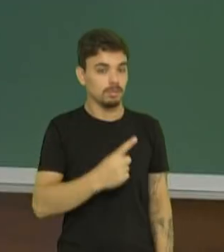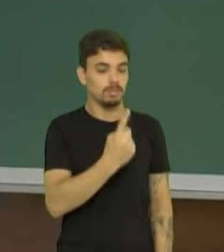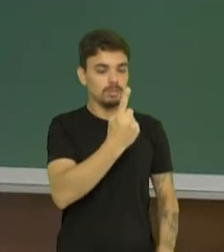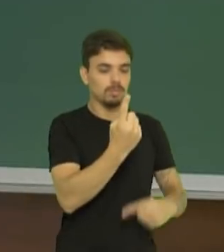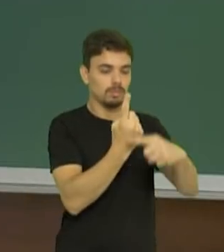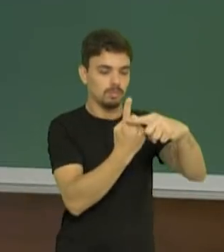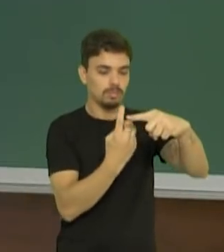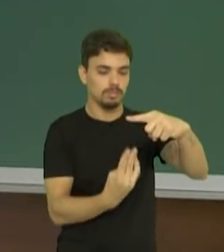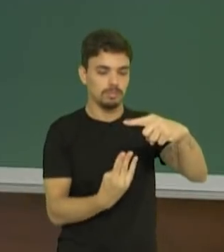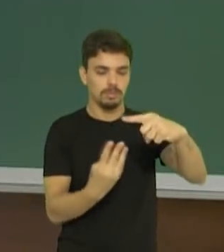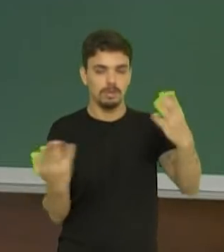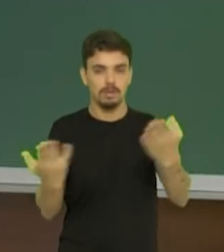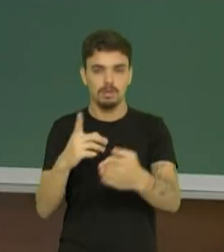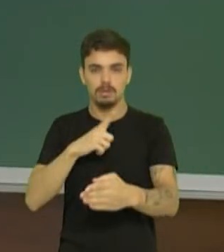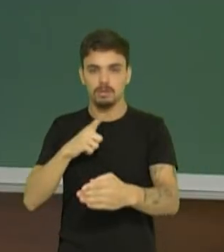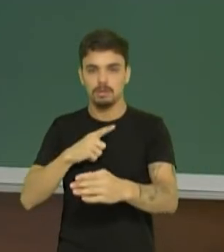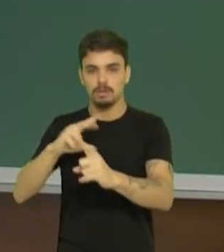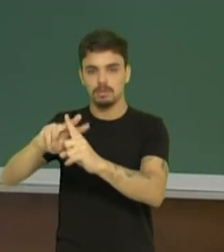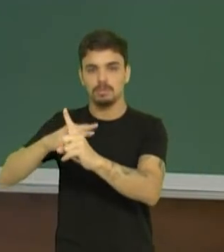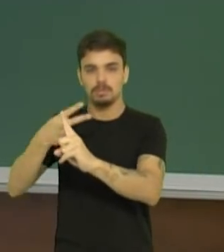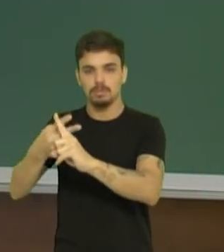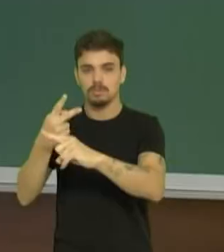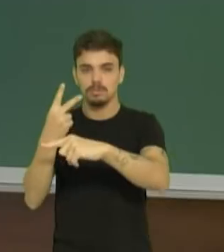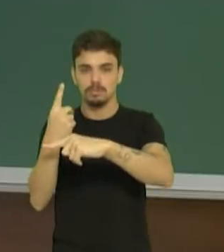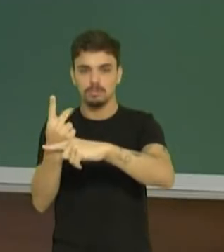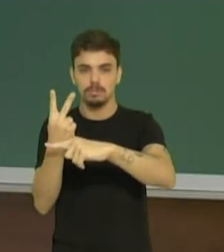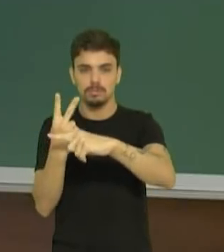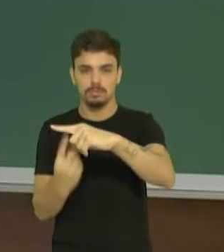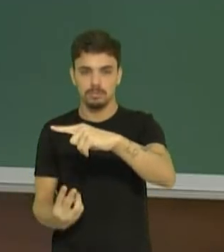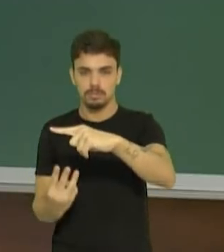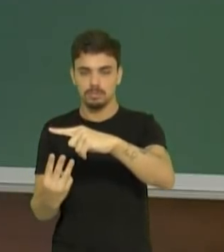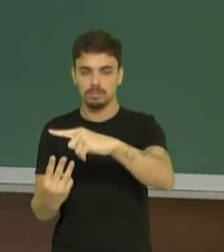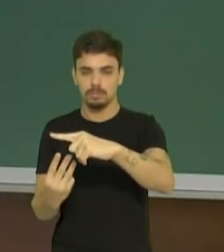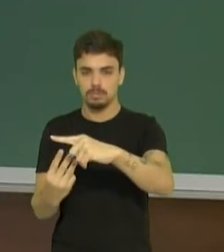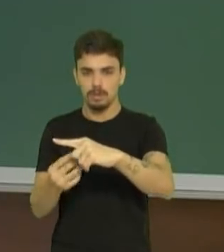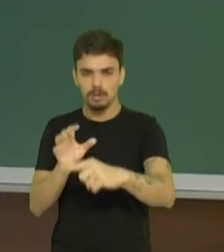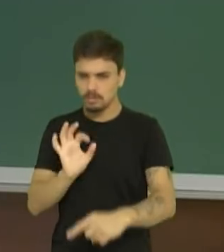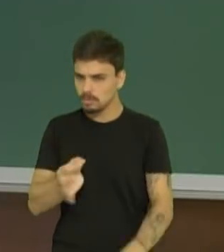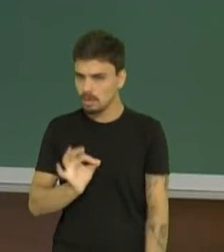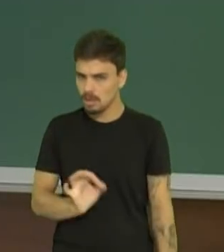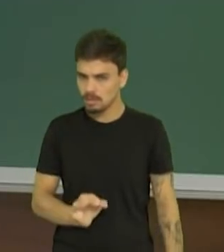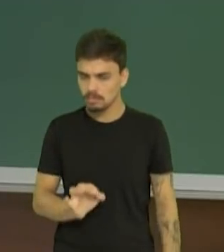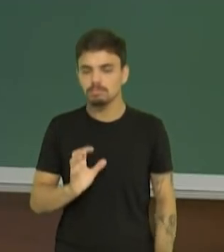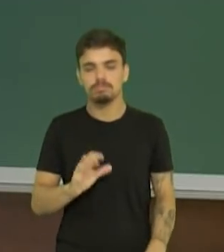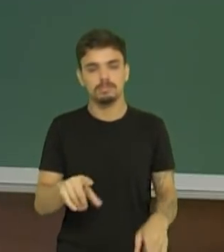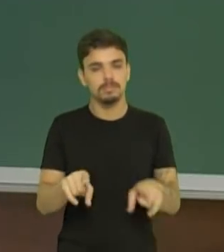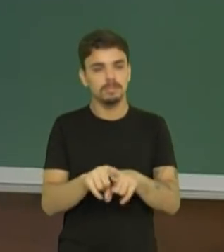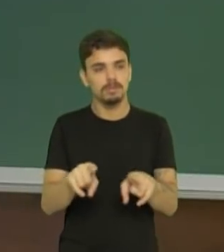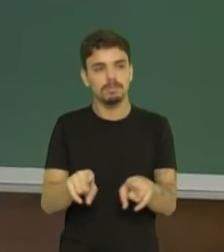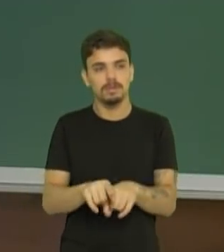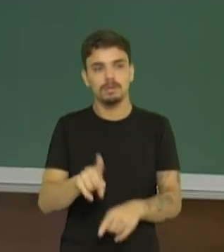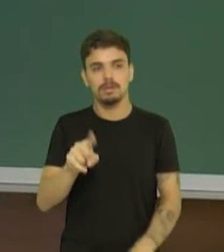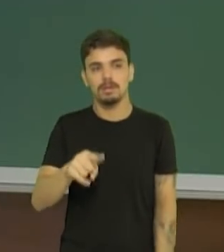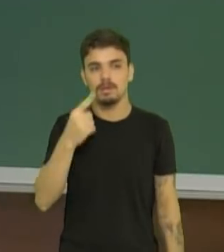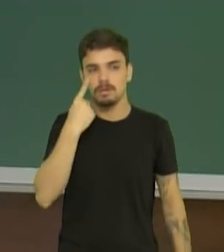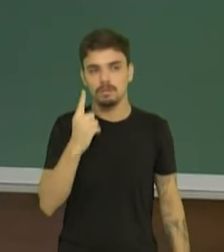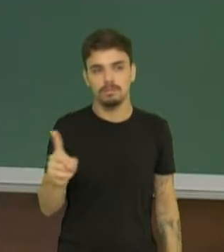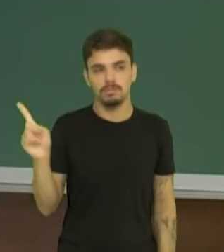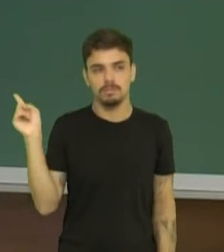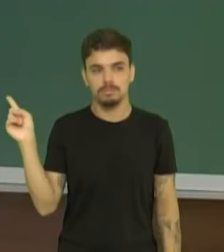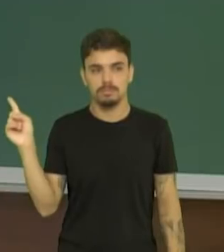agora eu tenho 2/3 e isso é o dobro, porque 2 vezes 1/3 é 2/3. Consequentemente, vai ser o dobro do valor